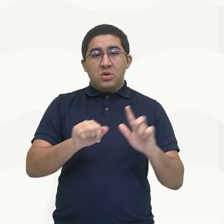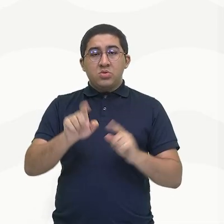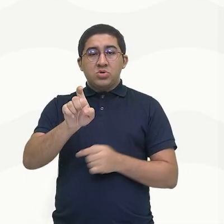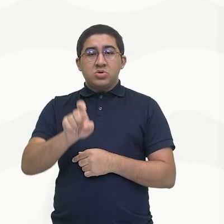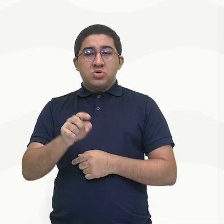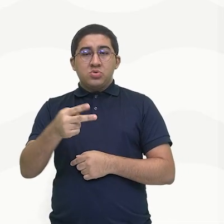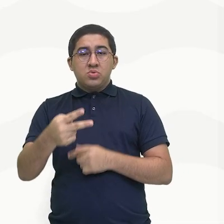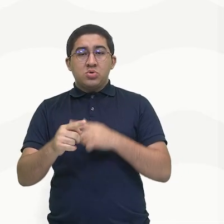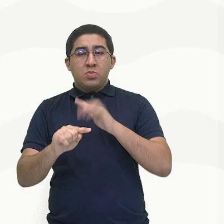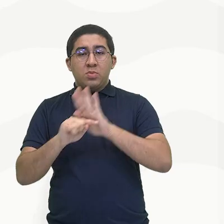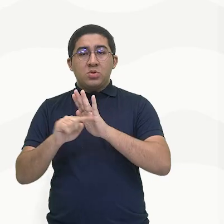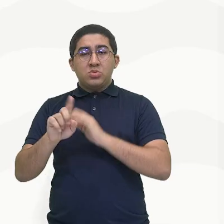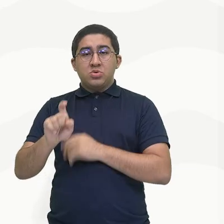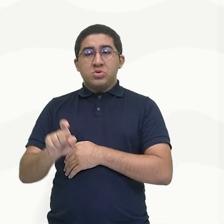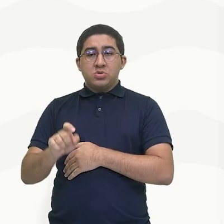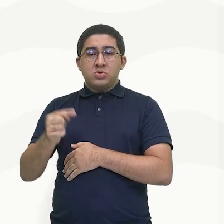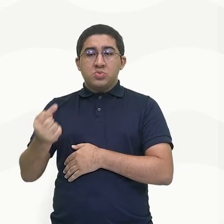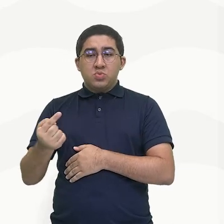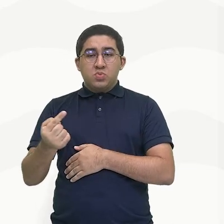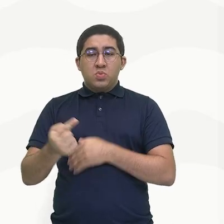x1.